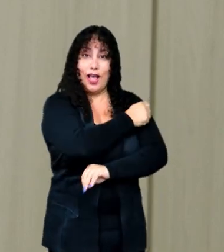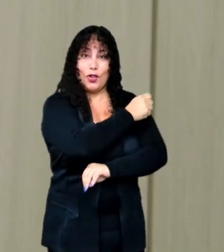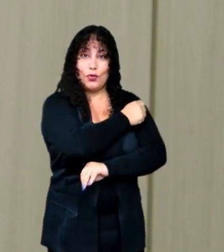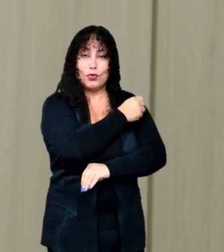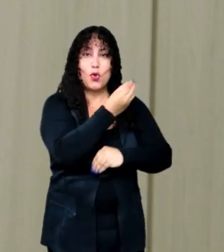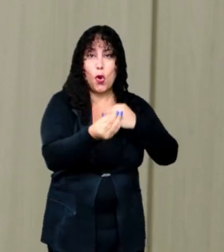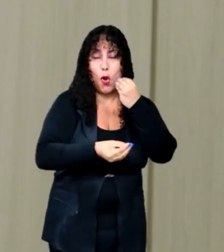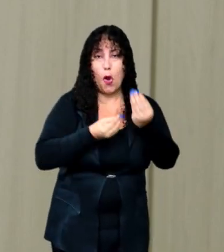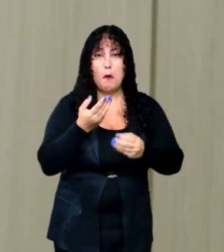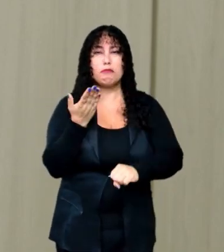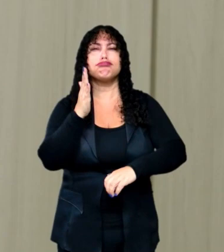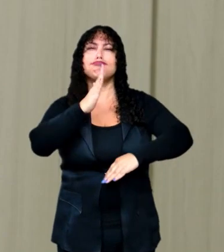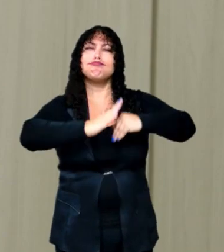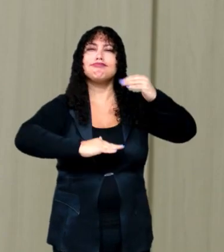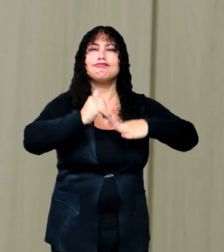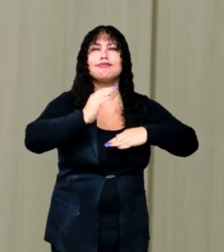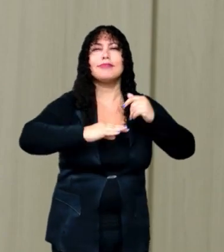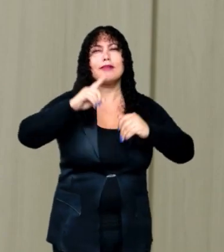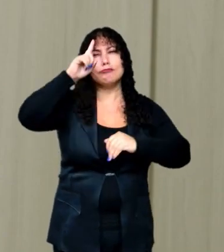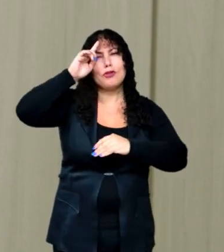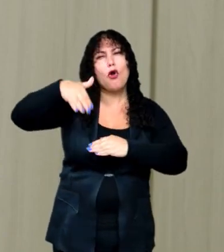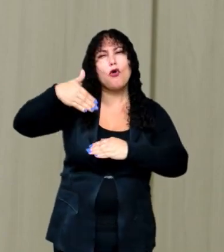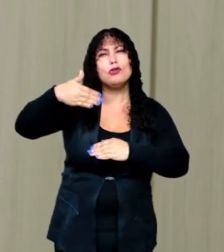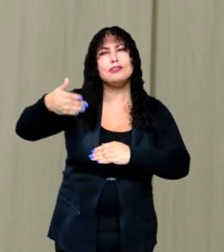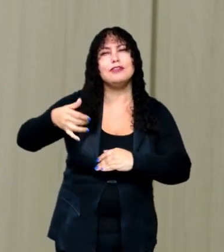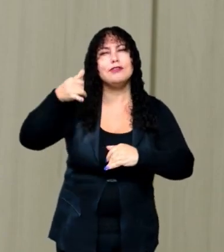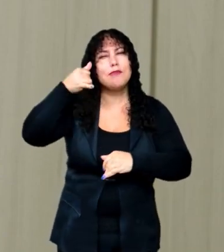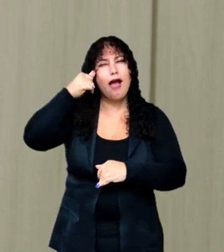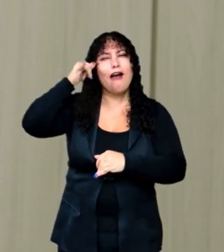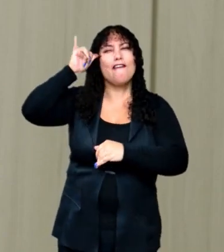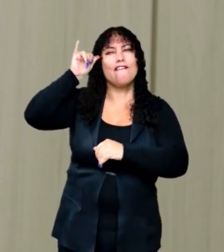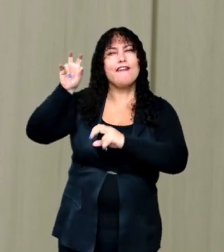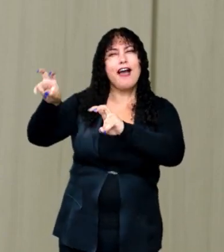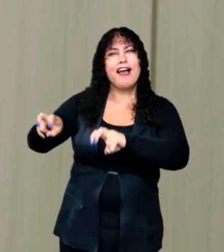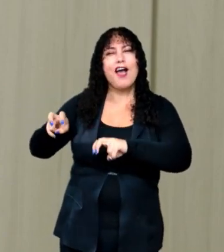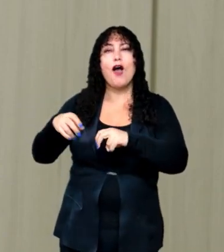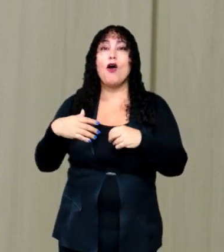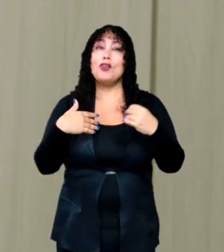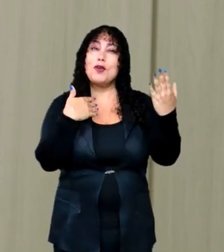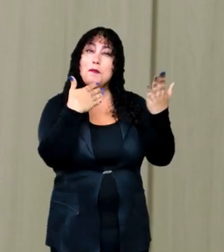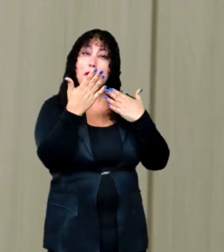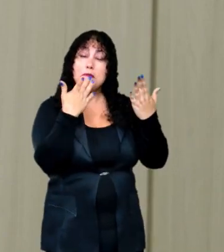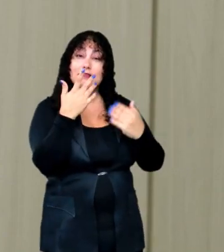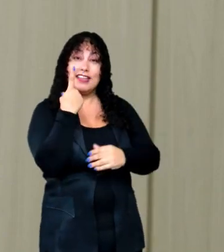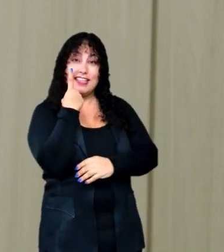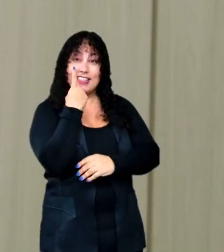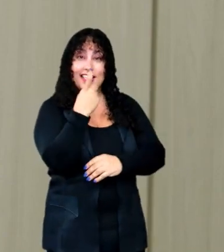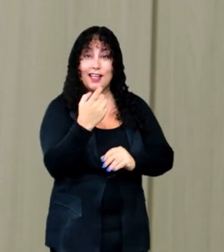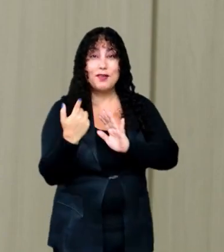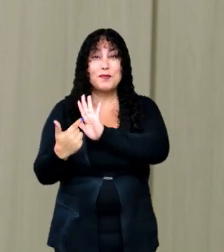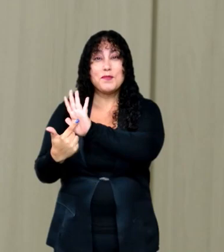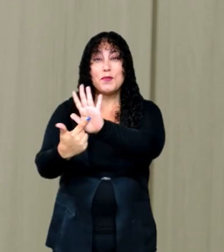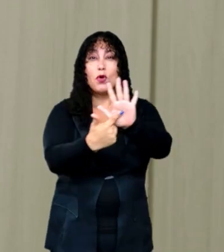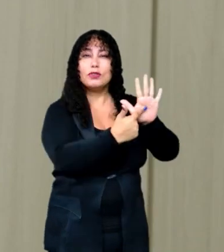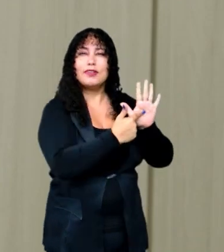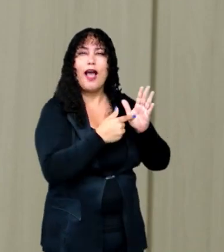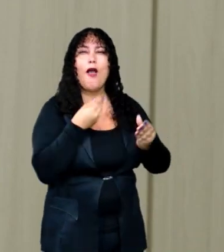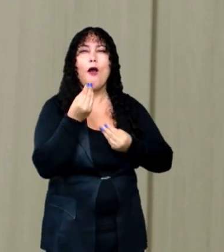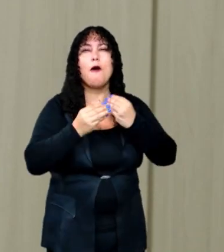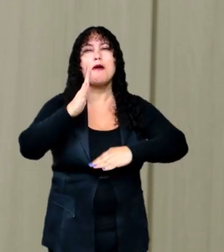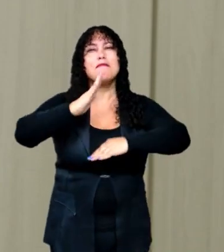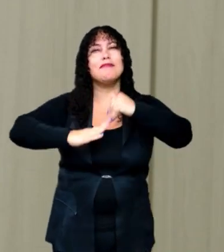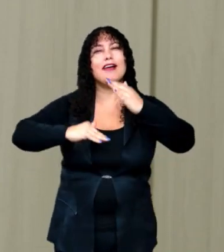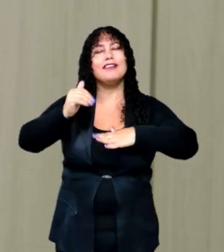como fazer as práticas, as rotinas da fazenda. E aí hoje eu acho que o bate-papo vai ser bem interessante, mostrando como que essas práticas devem